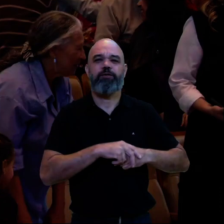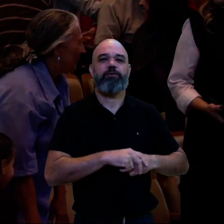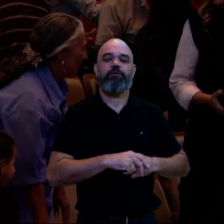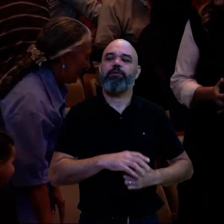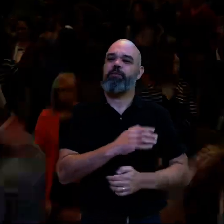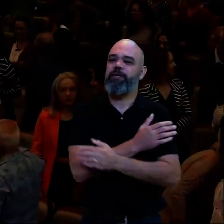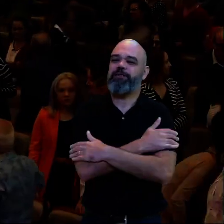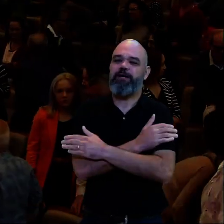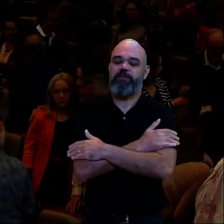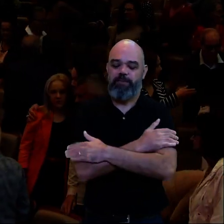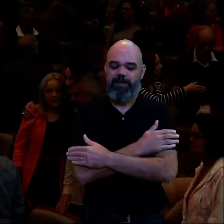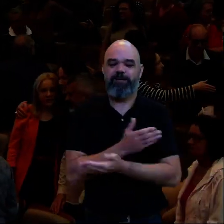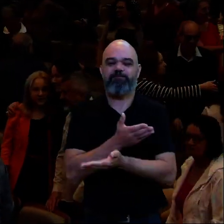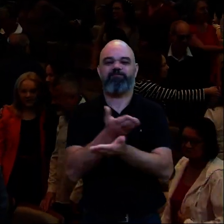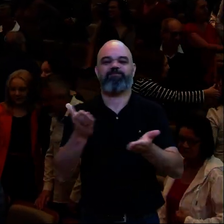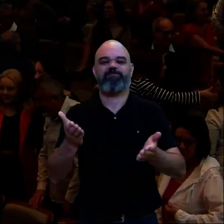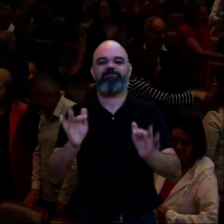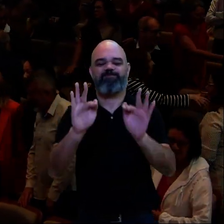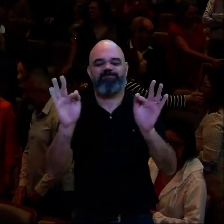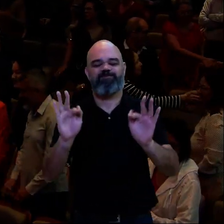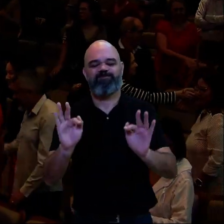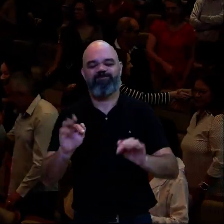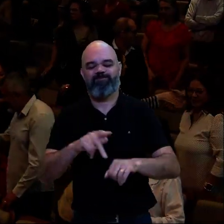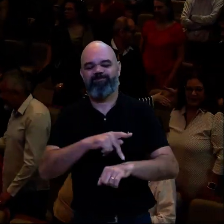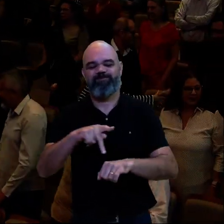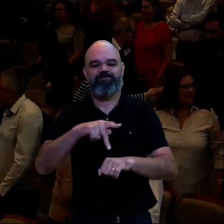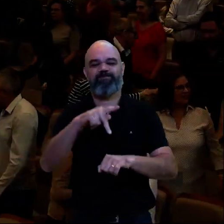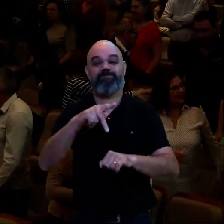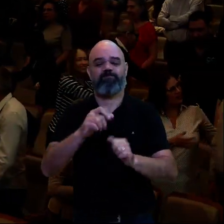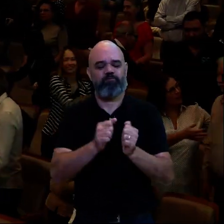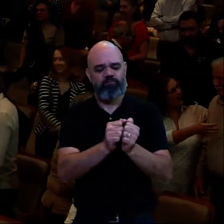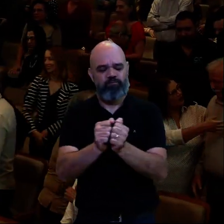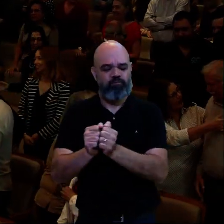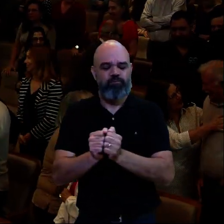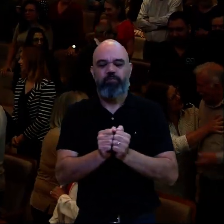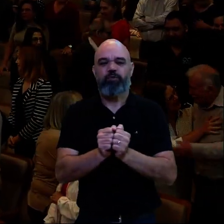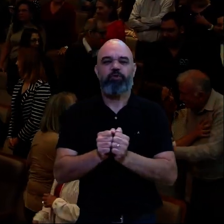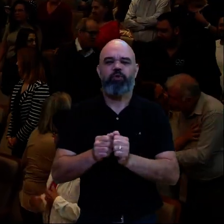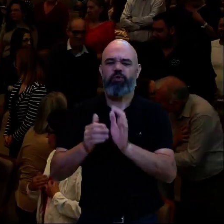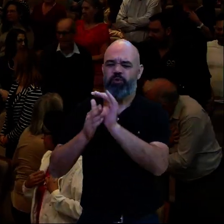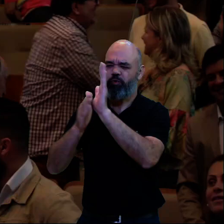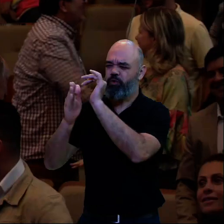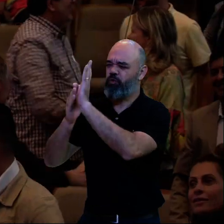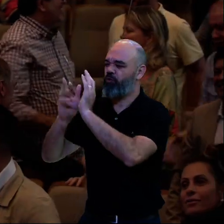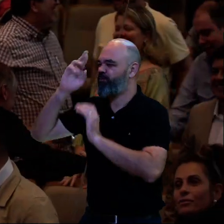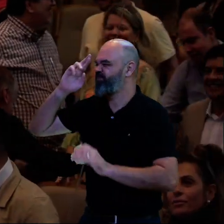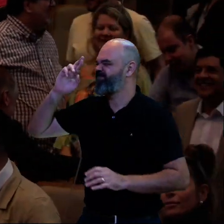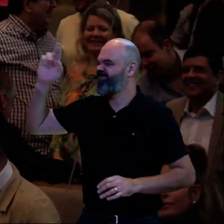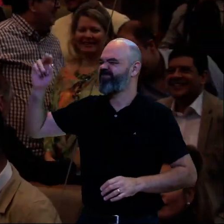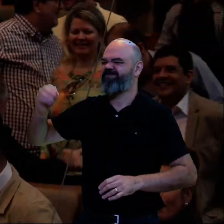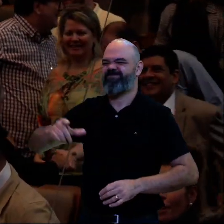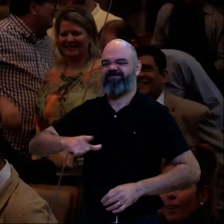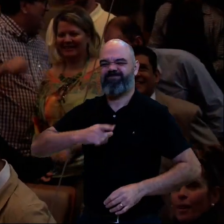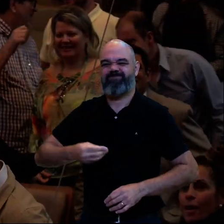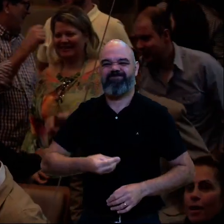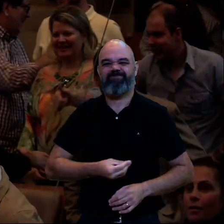manhã, para juntos celebrarmos o Senhor que está vivo e através